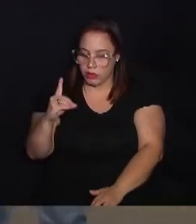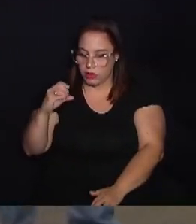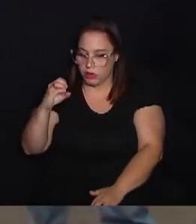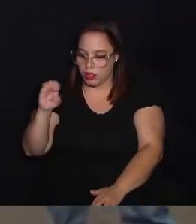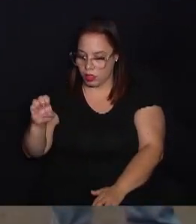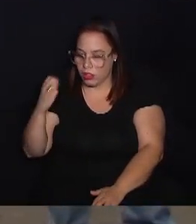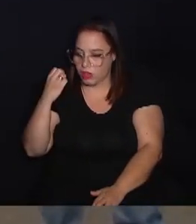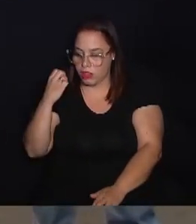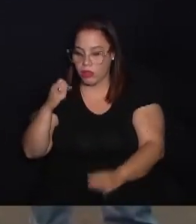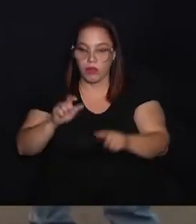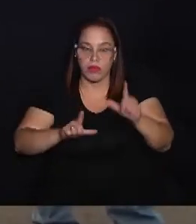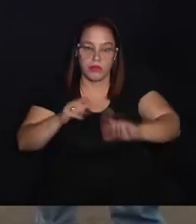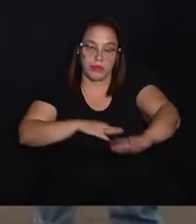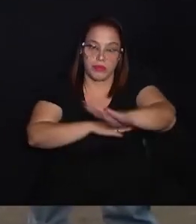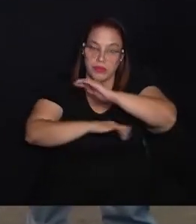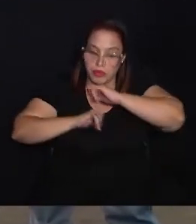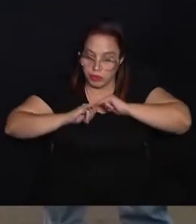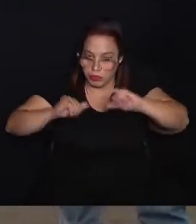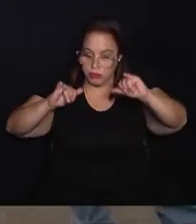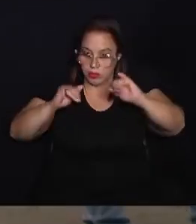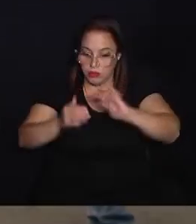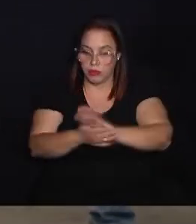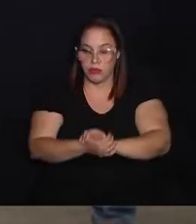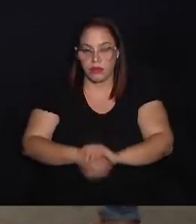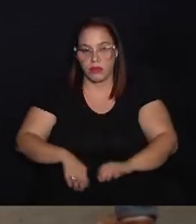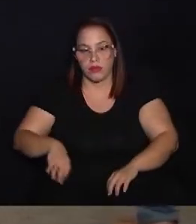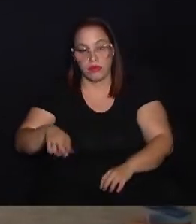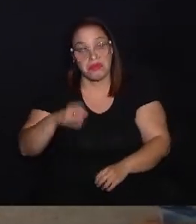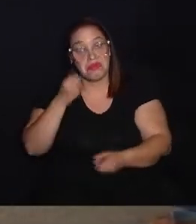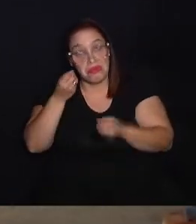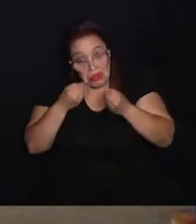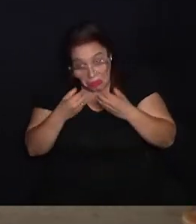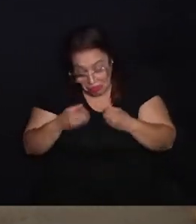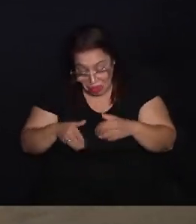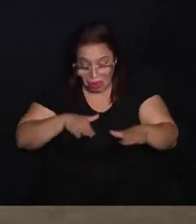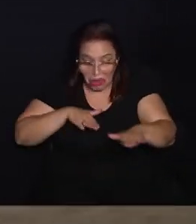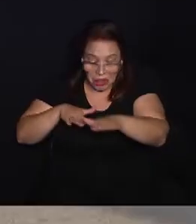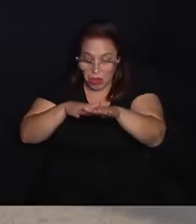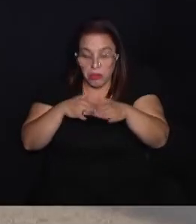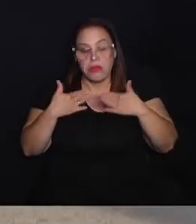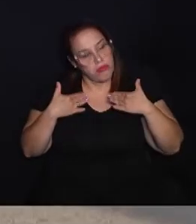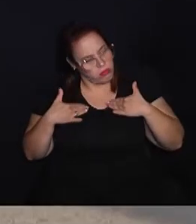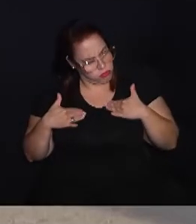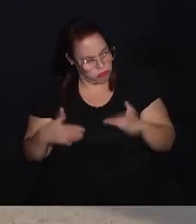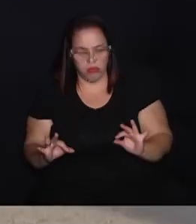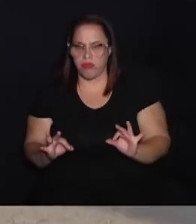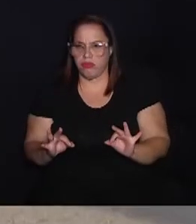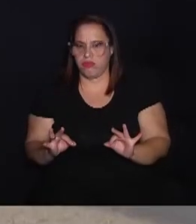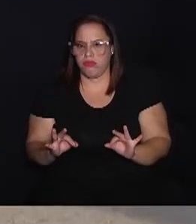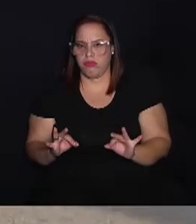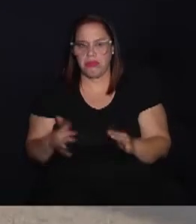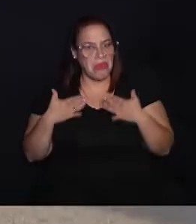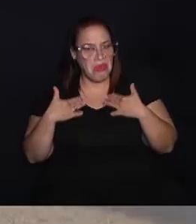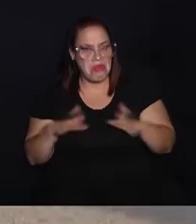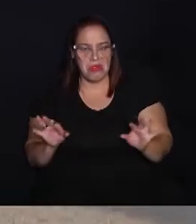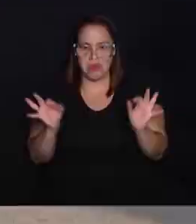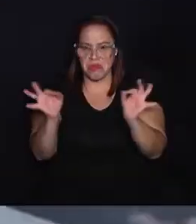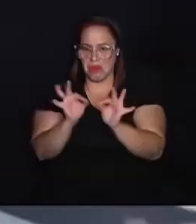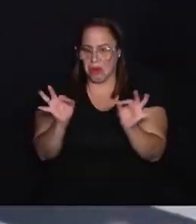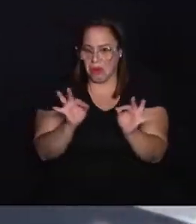trocadas. Na zona 275, a Escola Estadual Professor Francisco Álvares, na Vila Holândia,